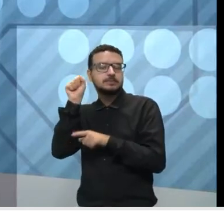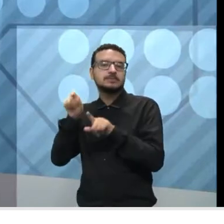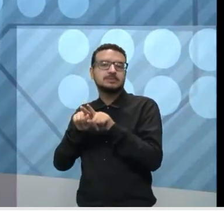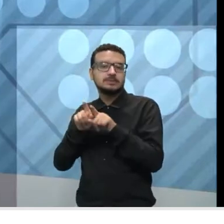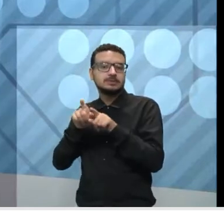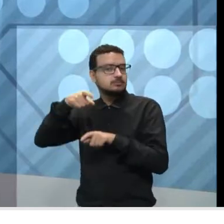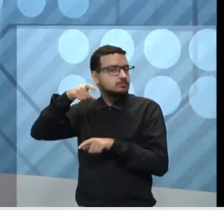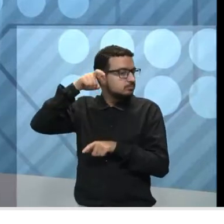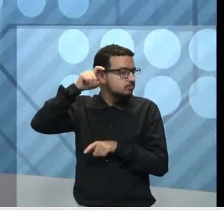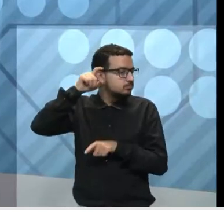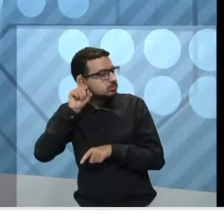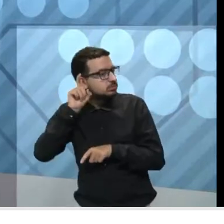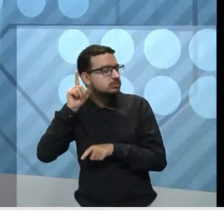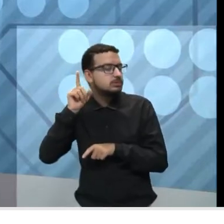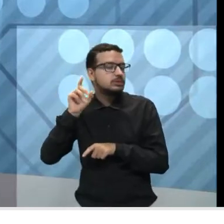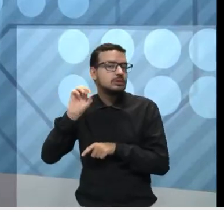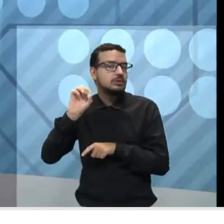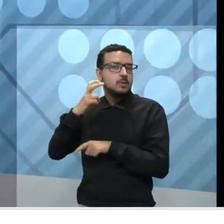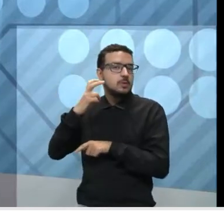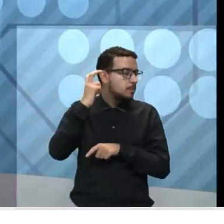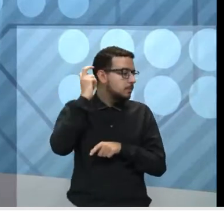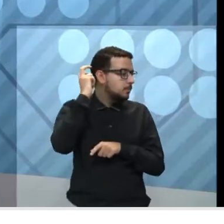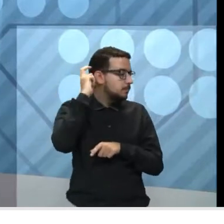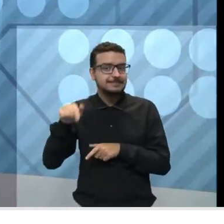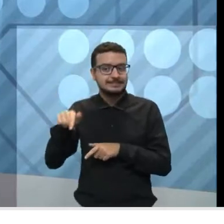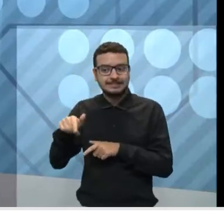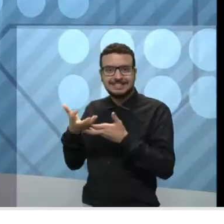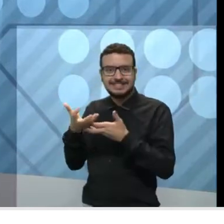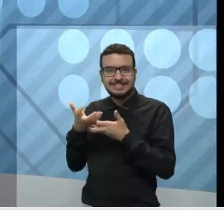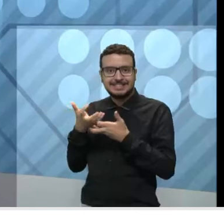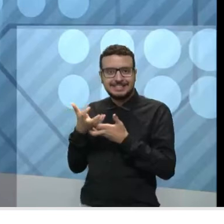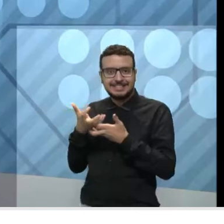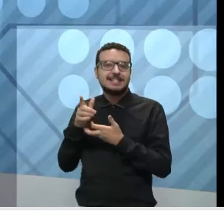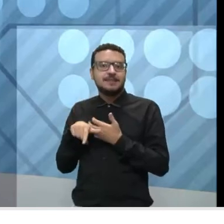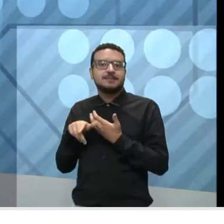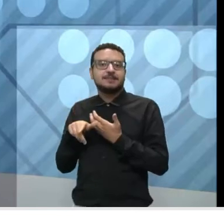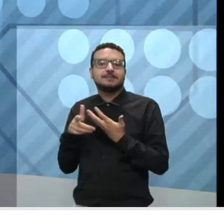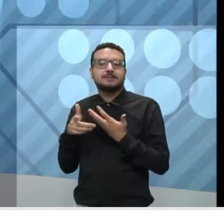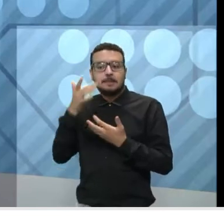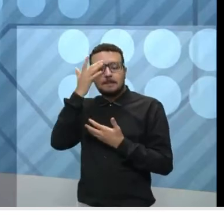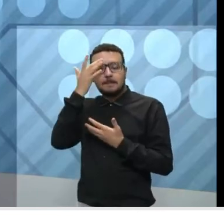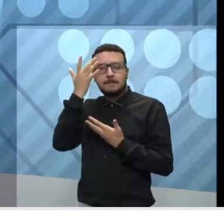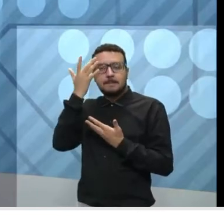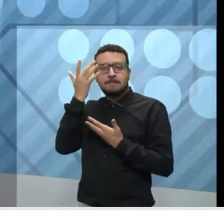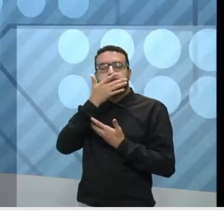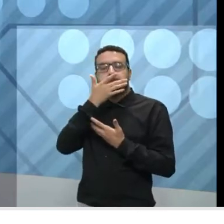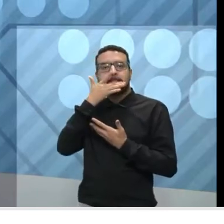vai querer fazer com que o sujeito chegue ao padrão da normalidade. Tá?